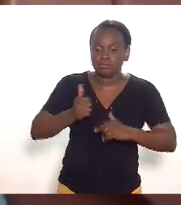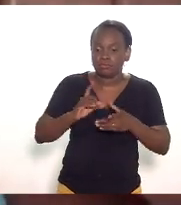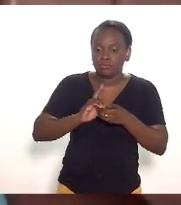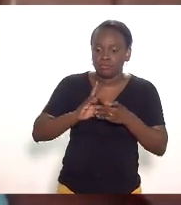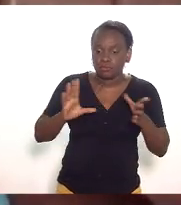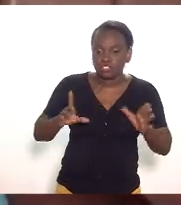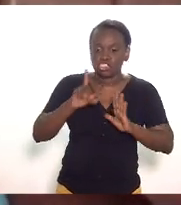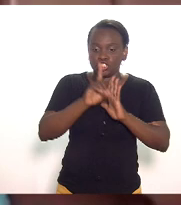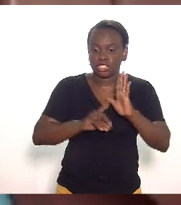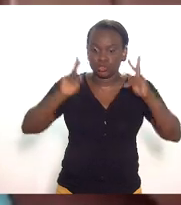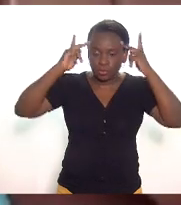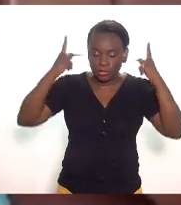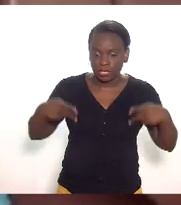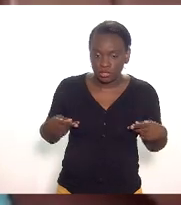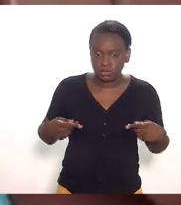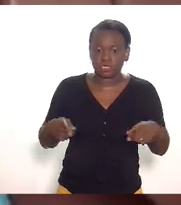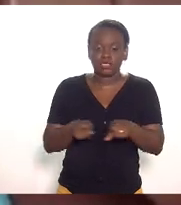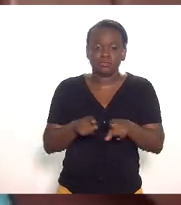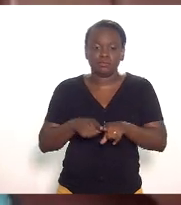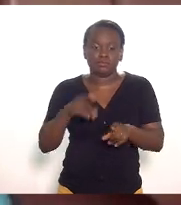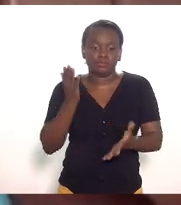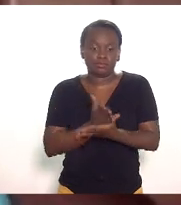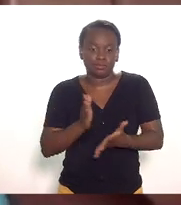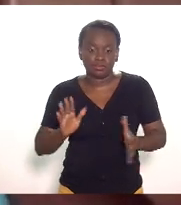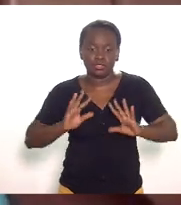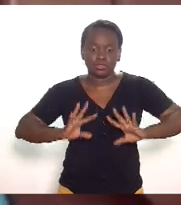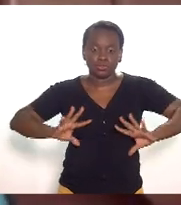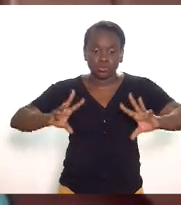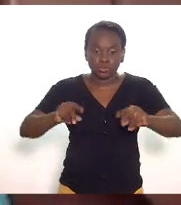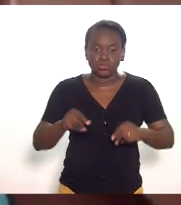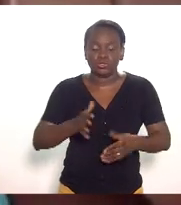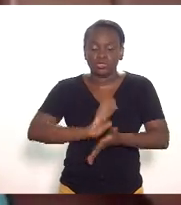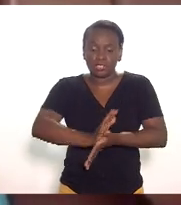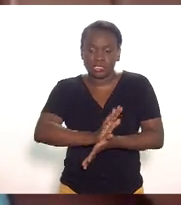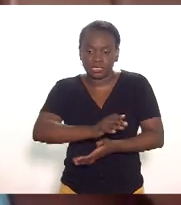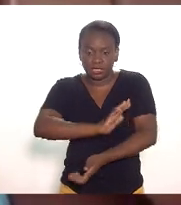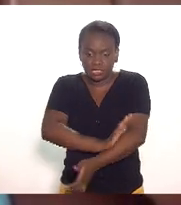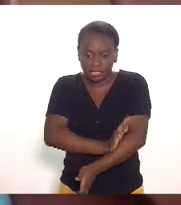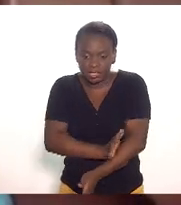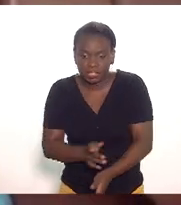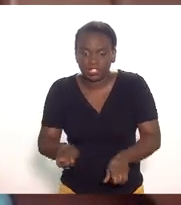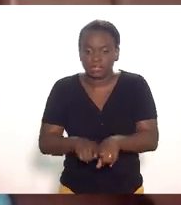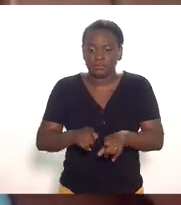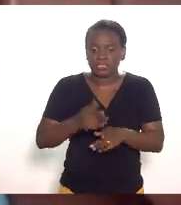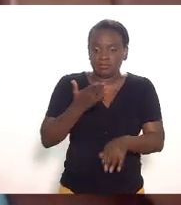dos direitos humanos, a eliminação de todas as formas de racismo